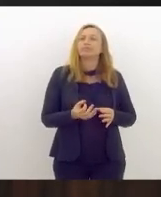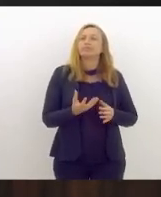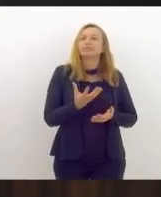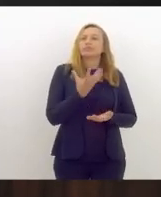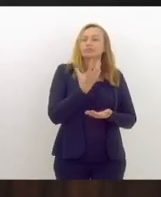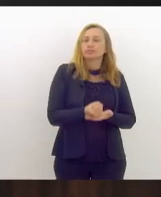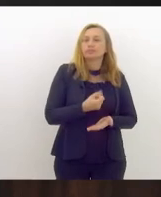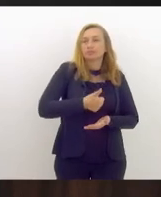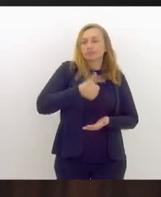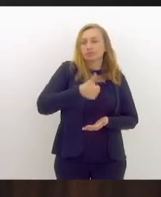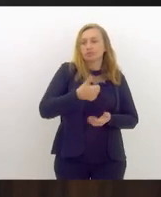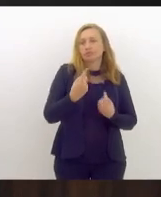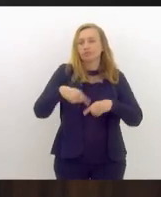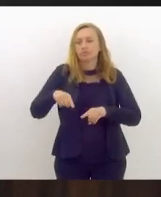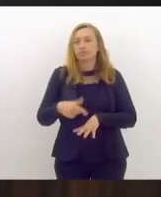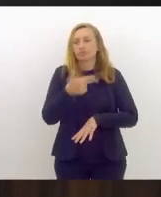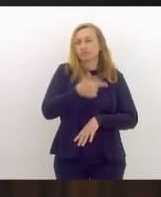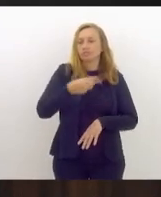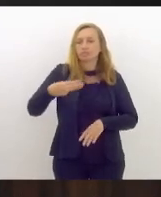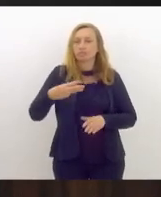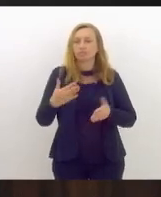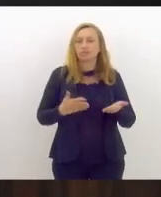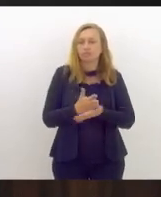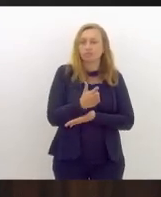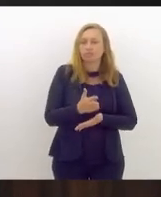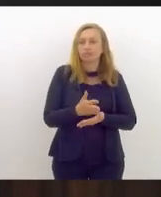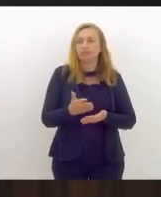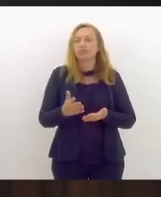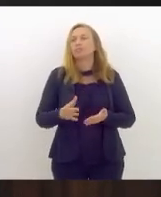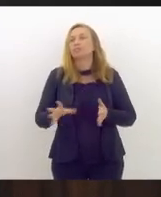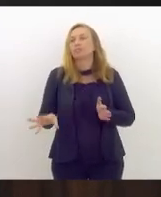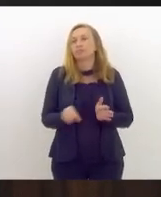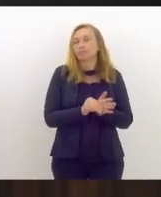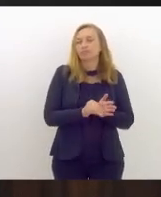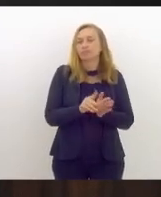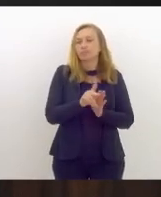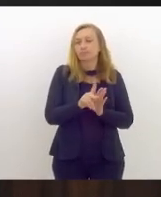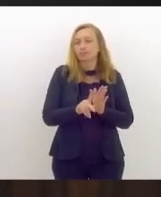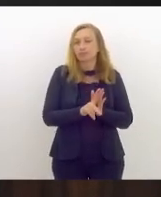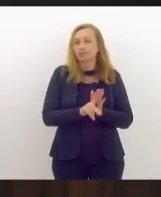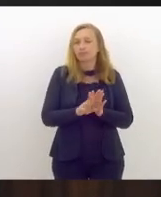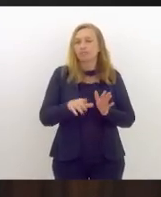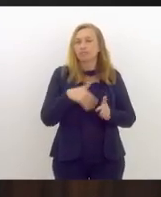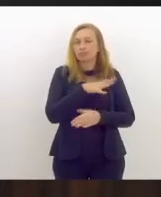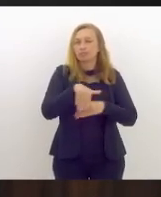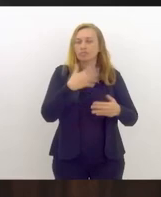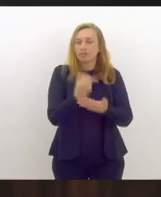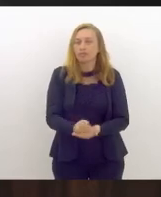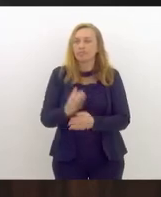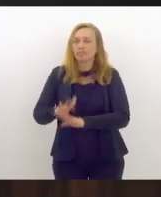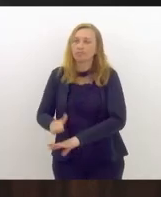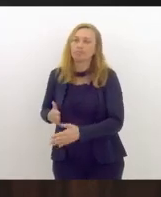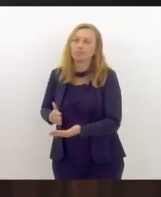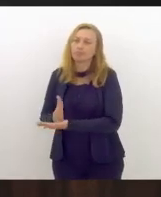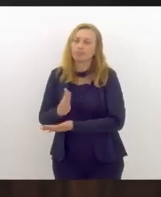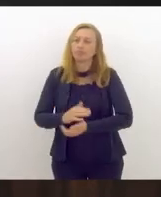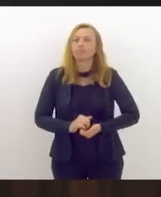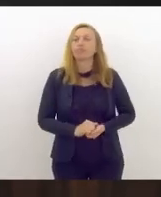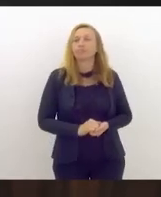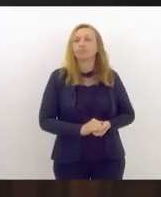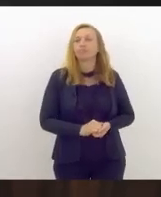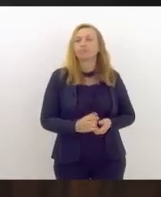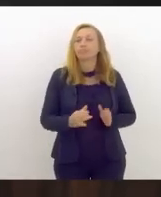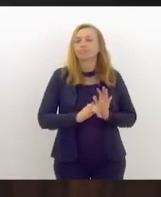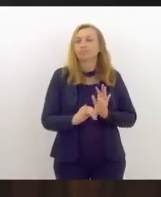que aprovam, permaneçam como estão, aprovado. Em votação, projeto assim emendado. Senhores que aprovam, permaneçam como estão, aprovado. Vai